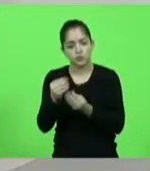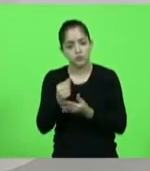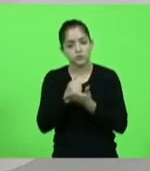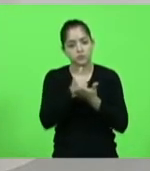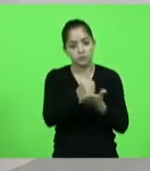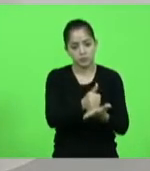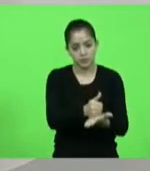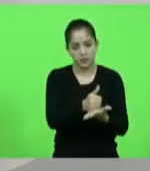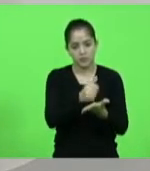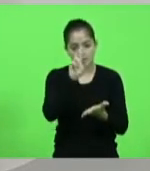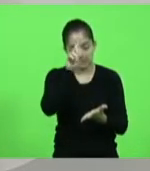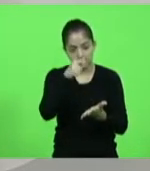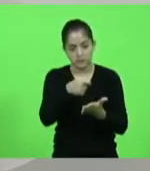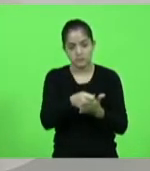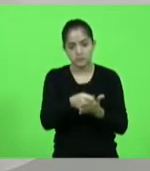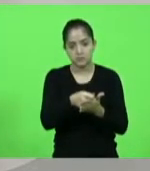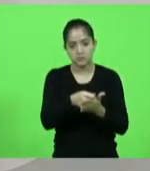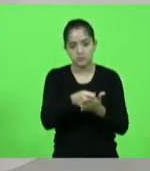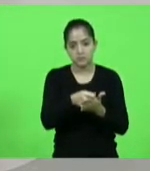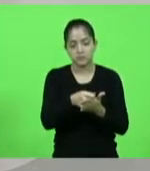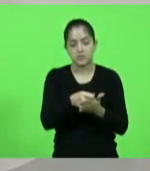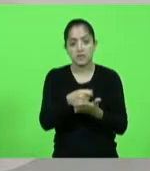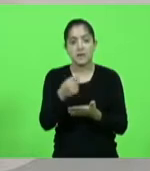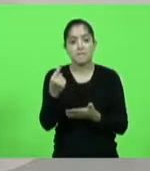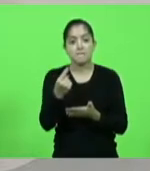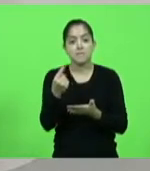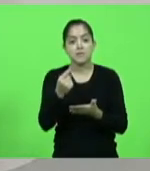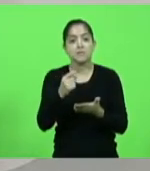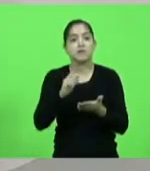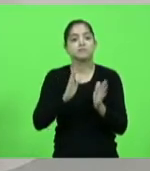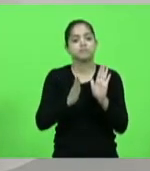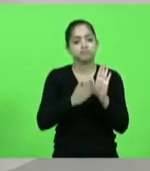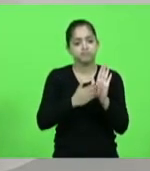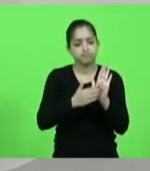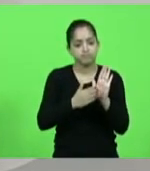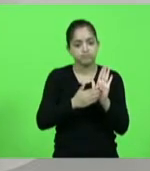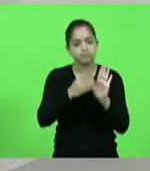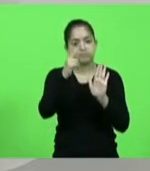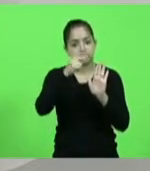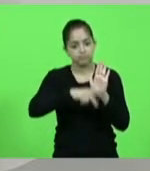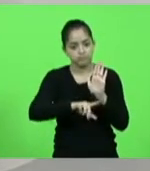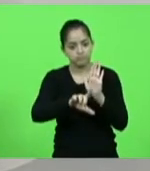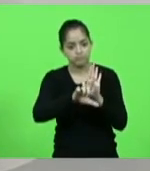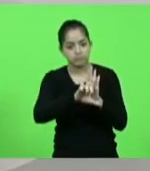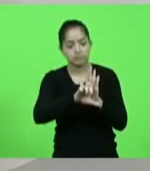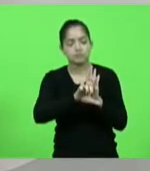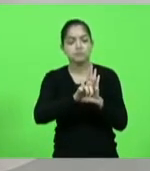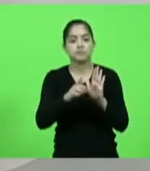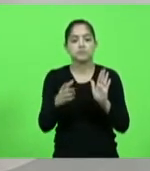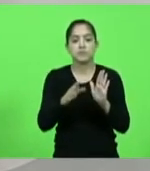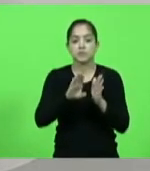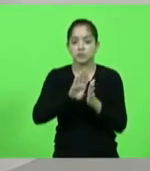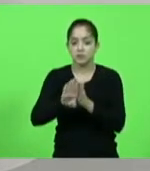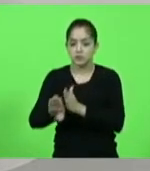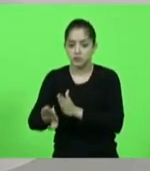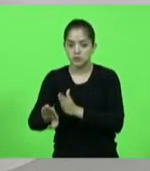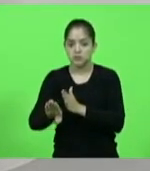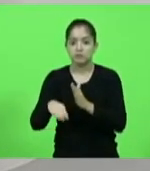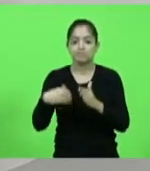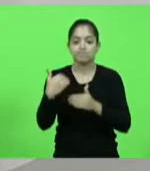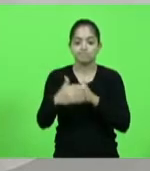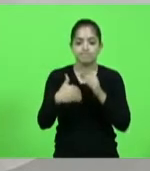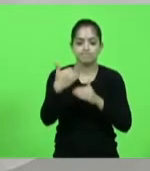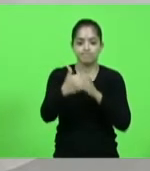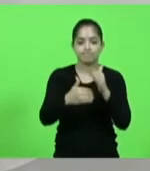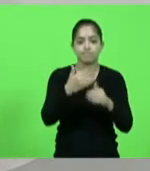Nós tínhamos feito, inclusive, a primeira autoria de projeto de lei da matéria, por fim, acabei retirando e deixando a tramitação do